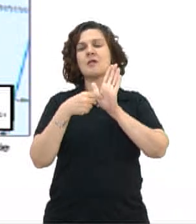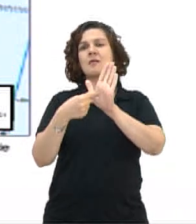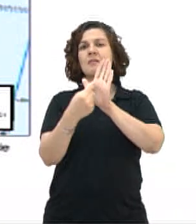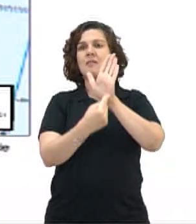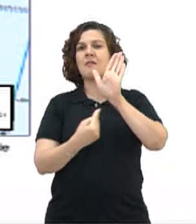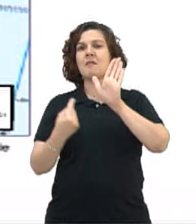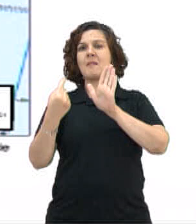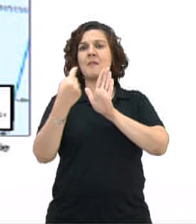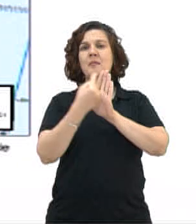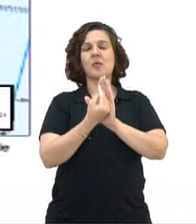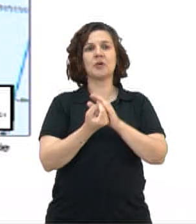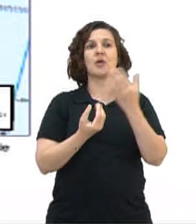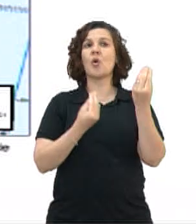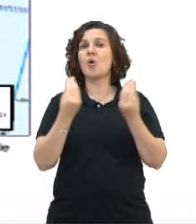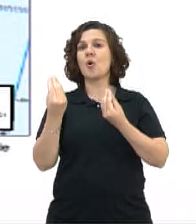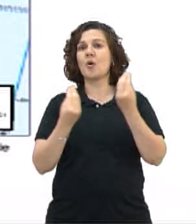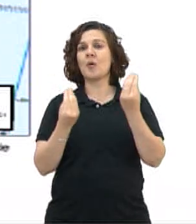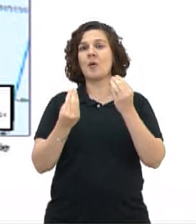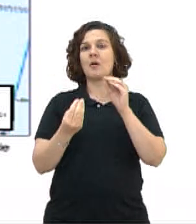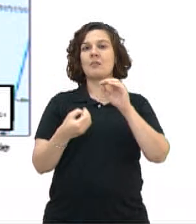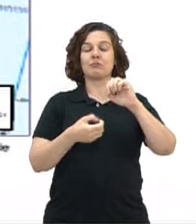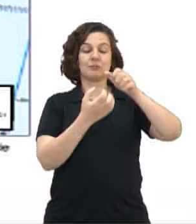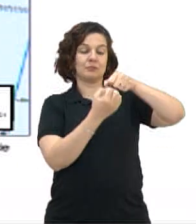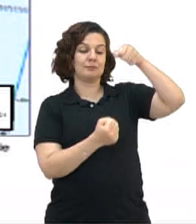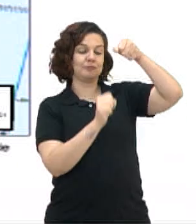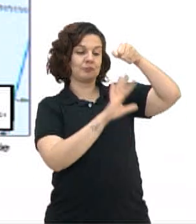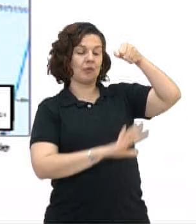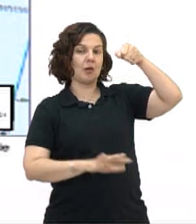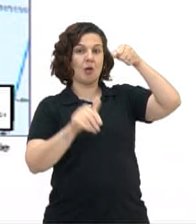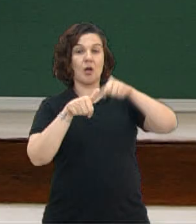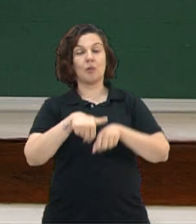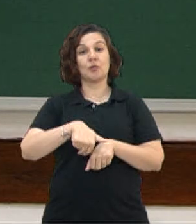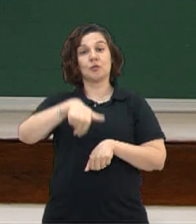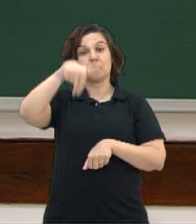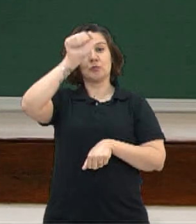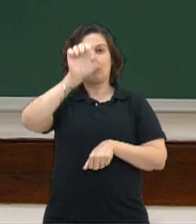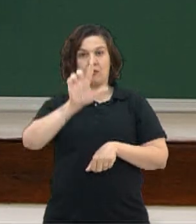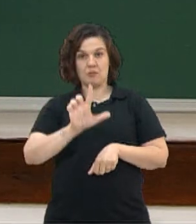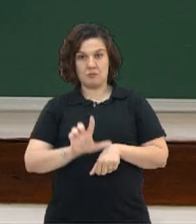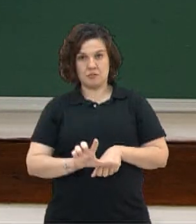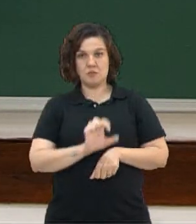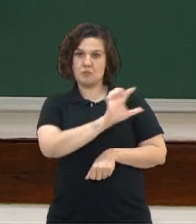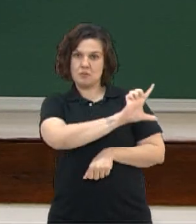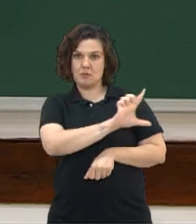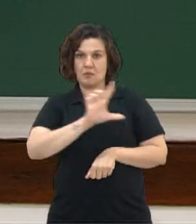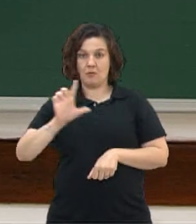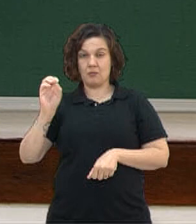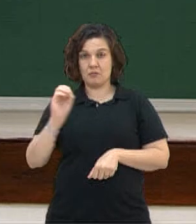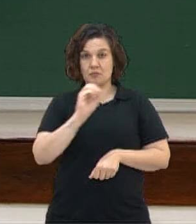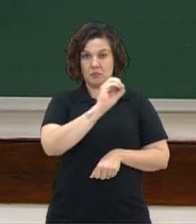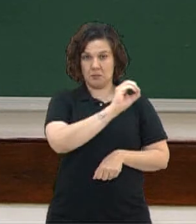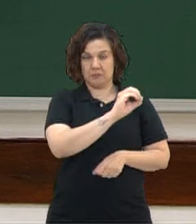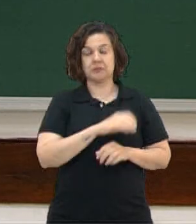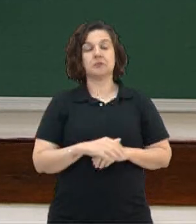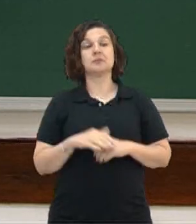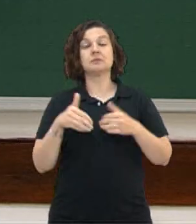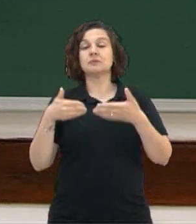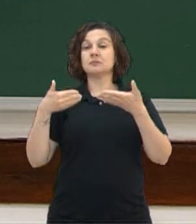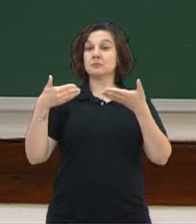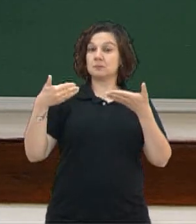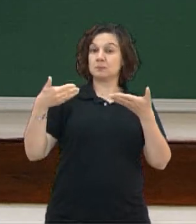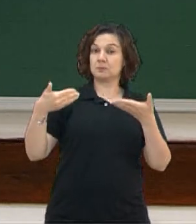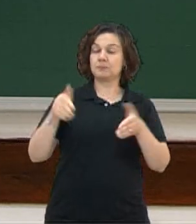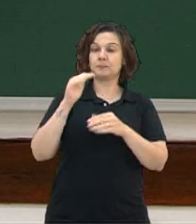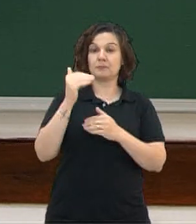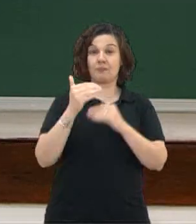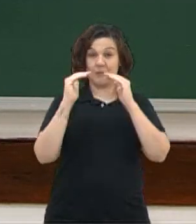nós qual é a posição do mapa, qual a direção do mapa em relação aos pontos cardeais. Então, sabe-se que neste mapa, a